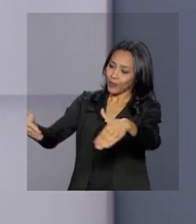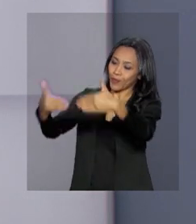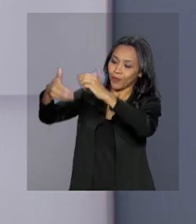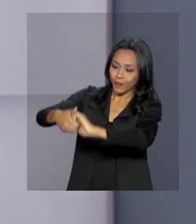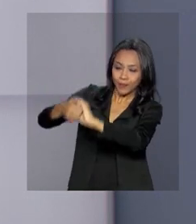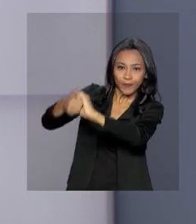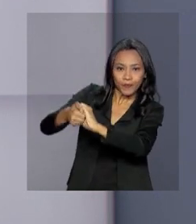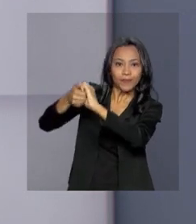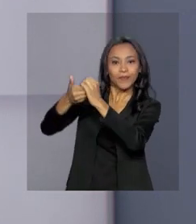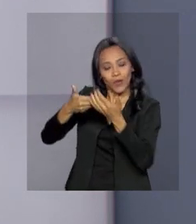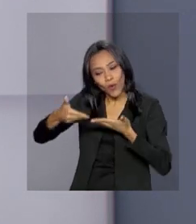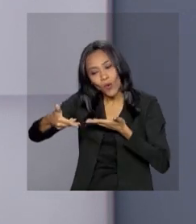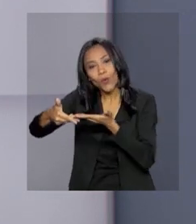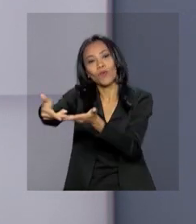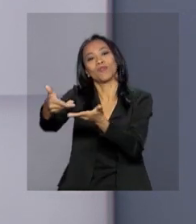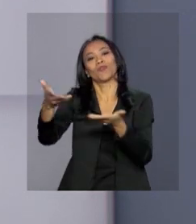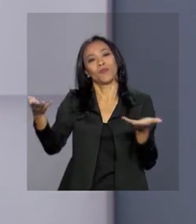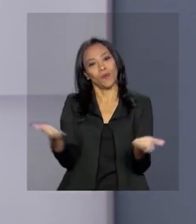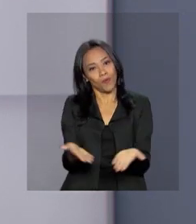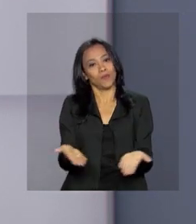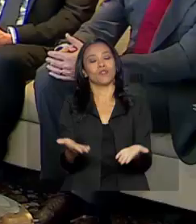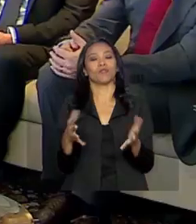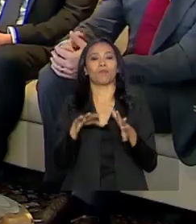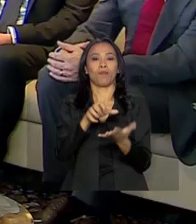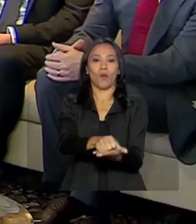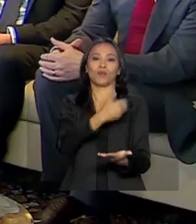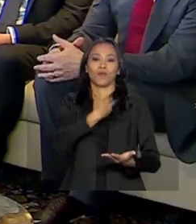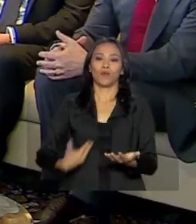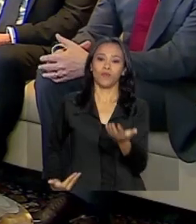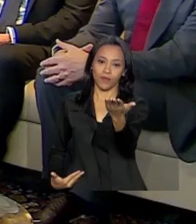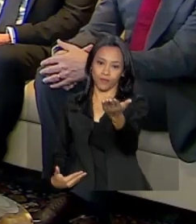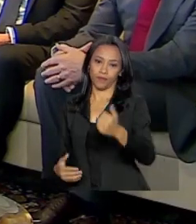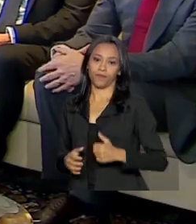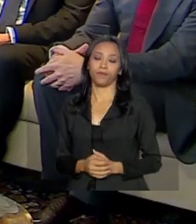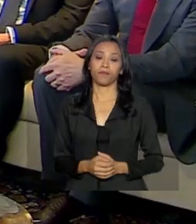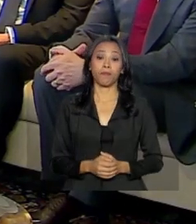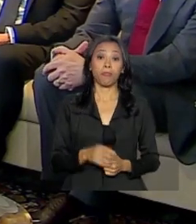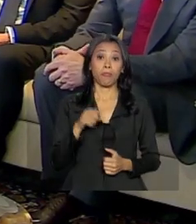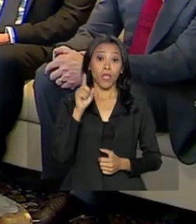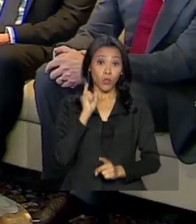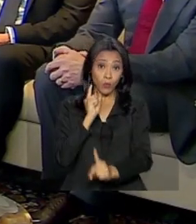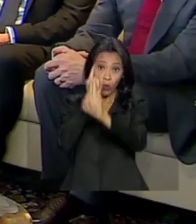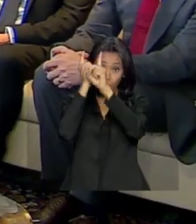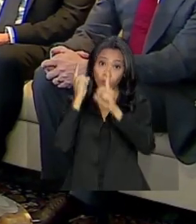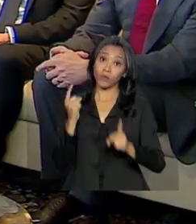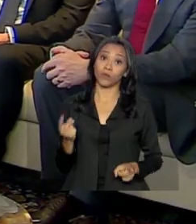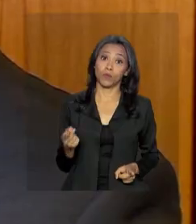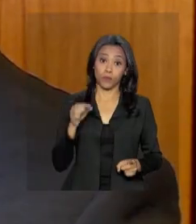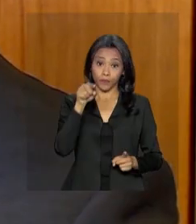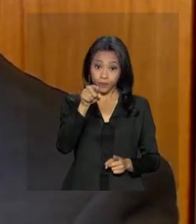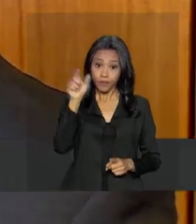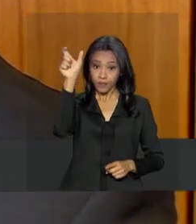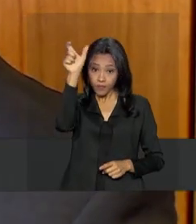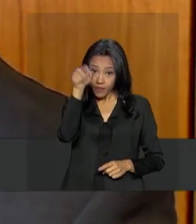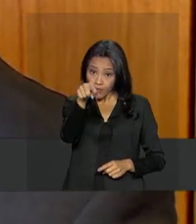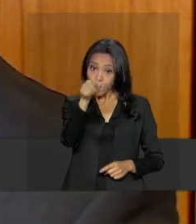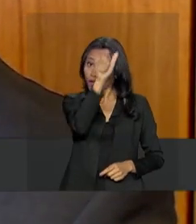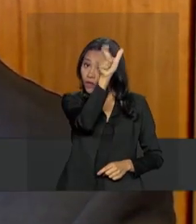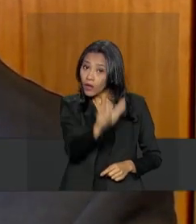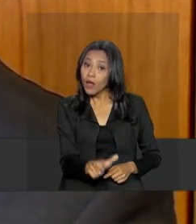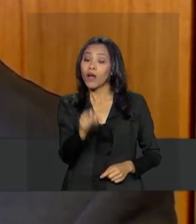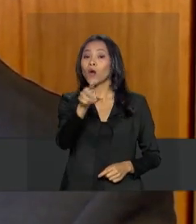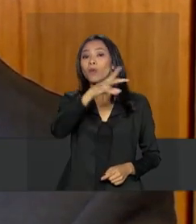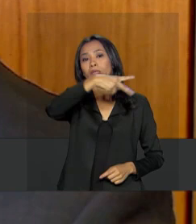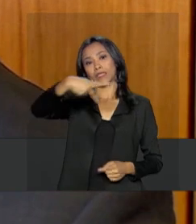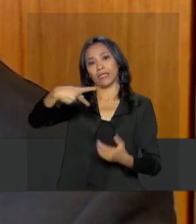Estado brasileiro para a posse de hoje. No encontro no Palácio do Planalto, Mário Abdo Benítez convidou